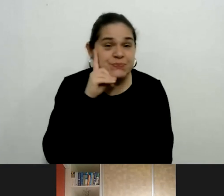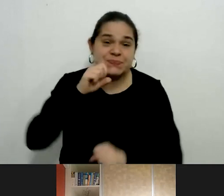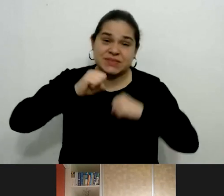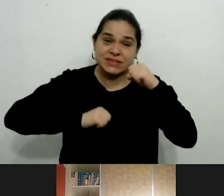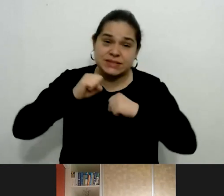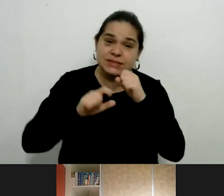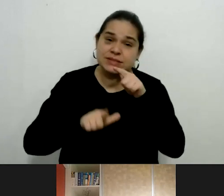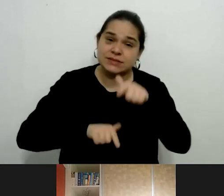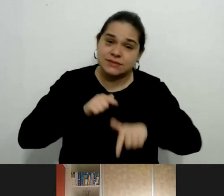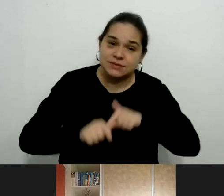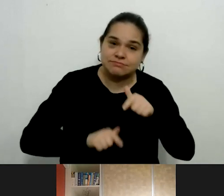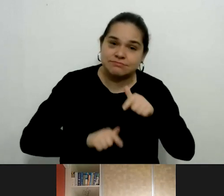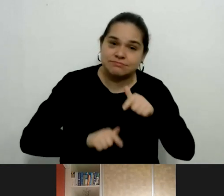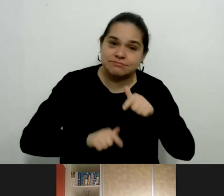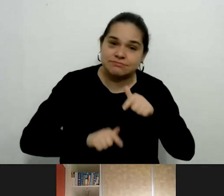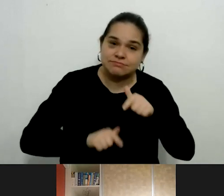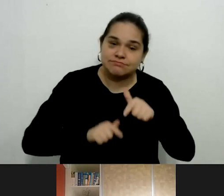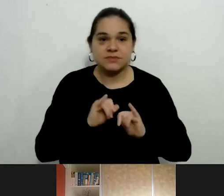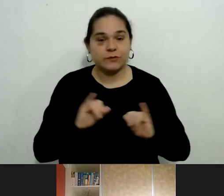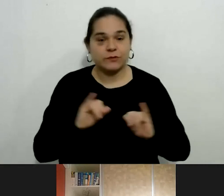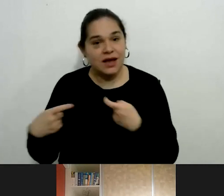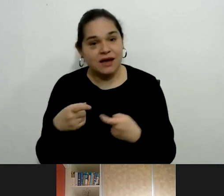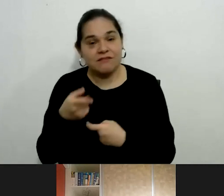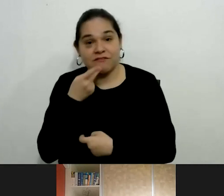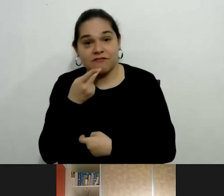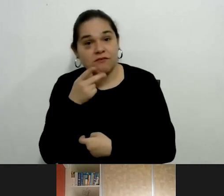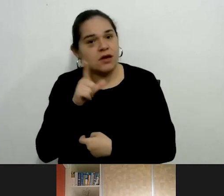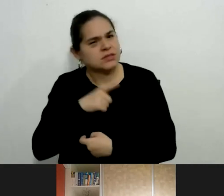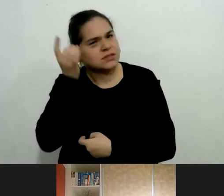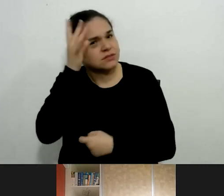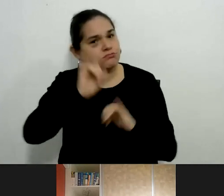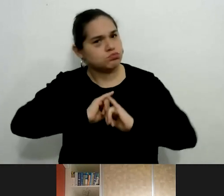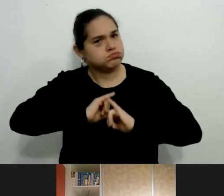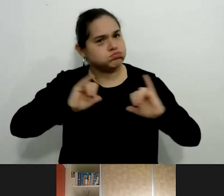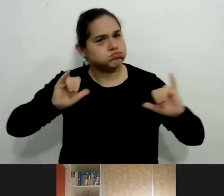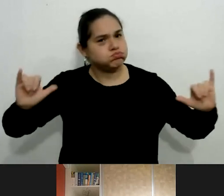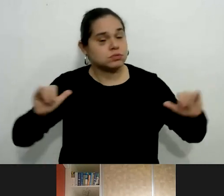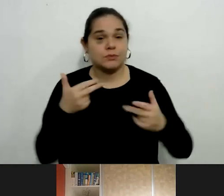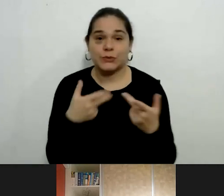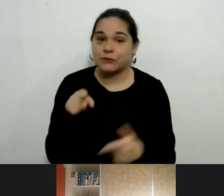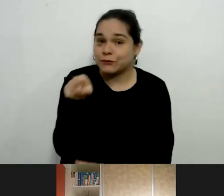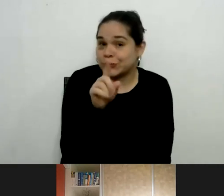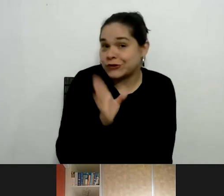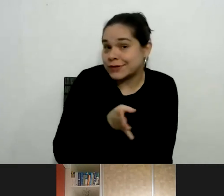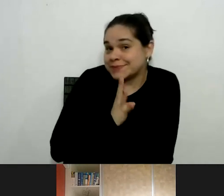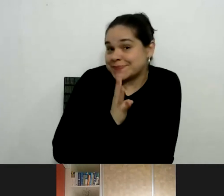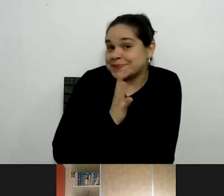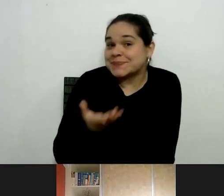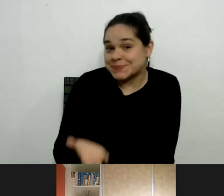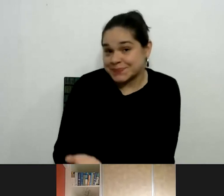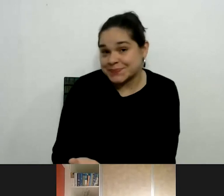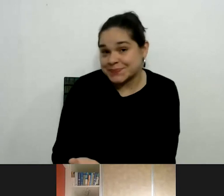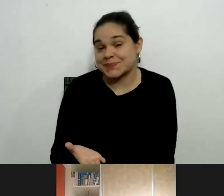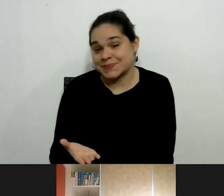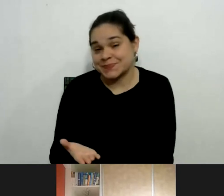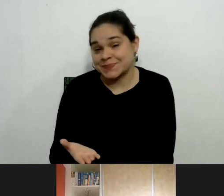vocês, com essa informação, como o Guerra falou, fica mais fácil para vocês divulgarem algo que vocês conhecem, do que a gente